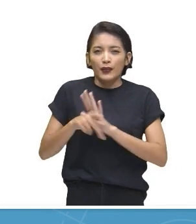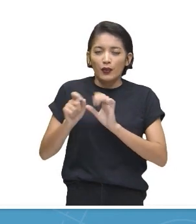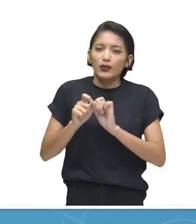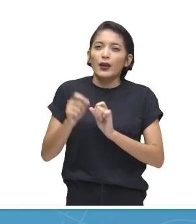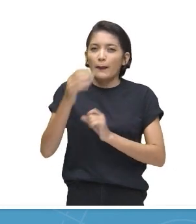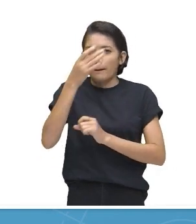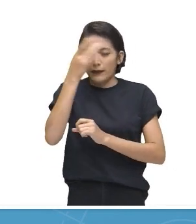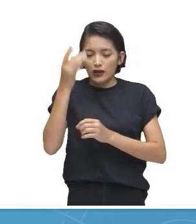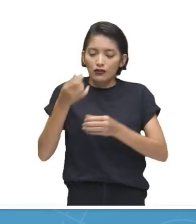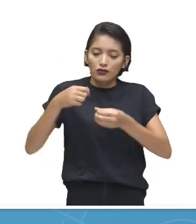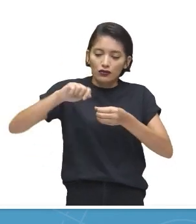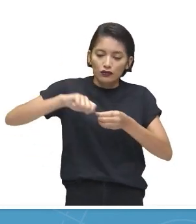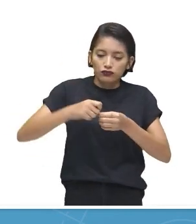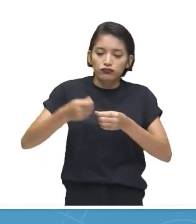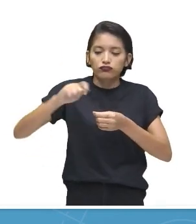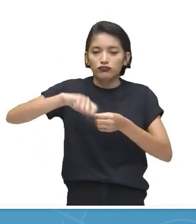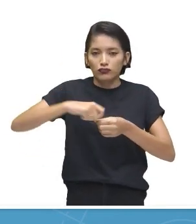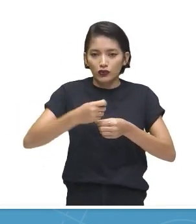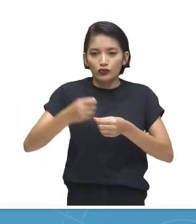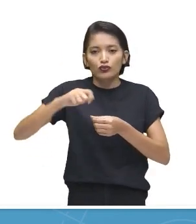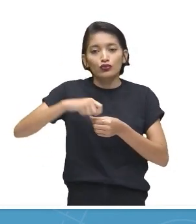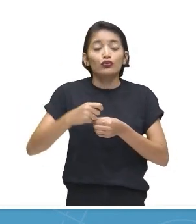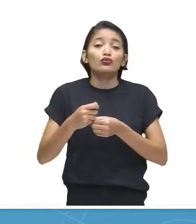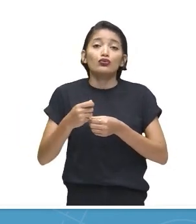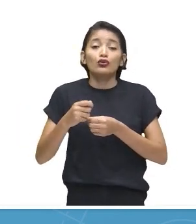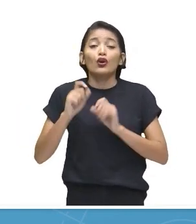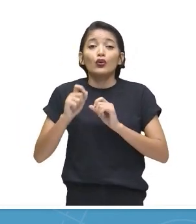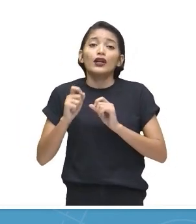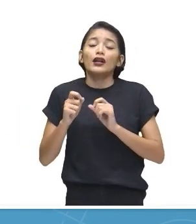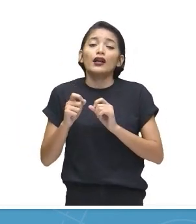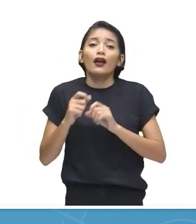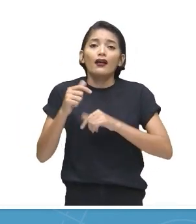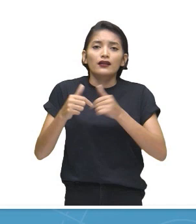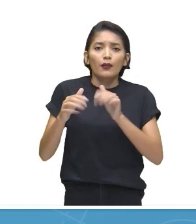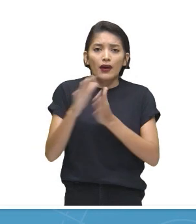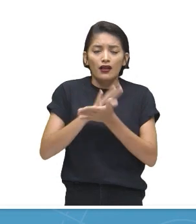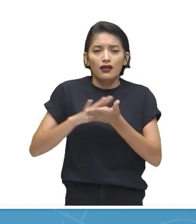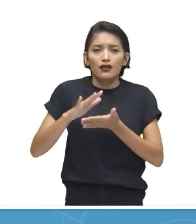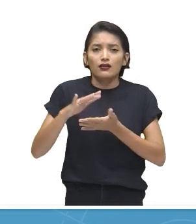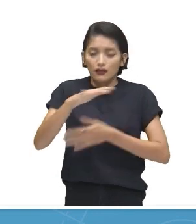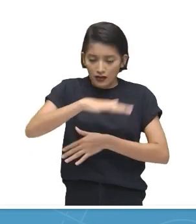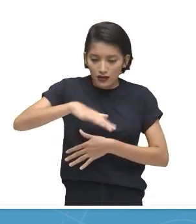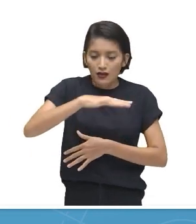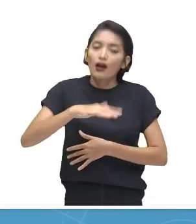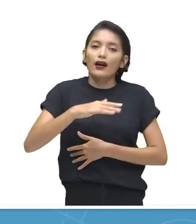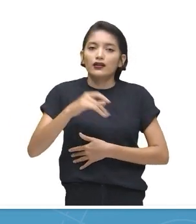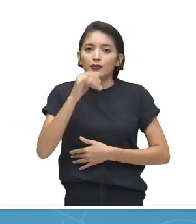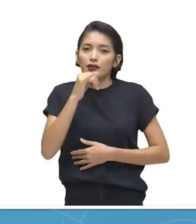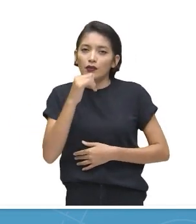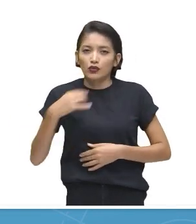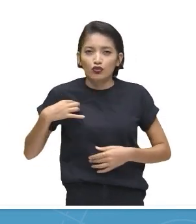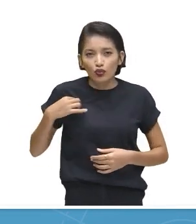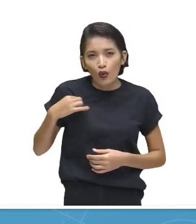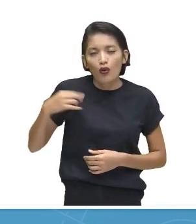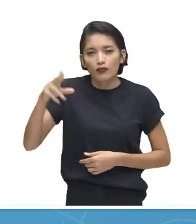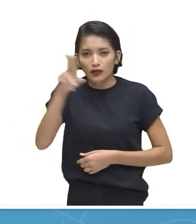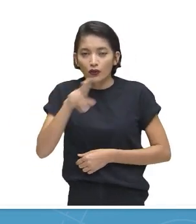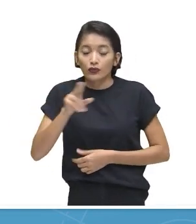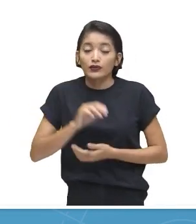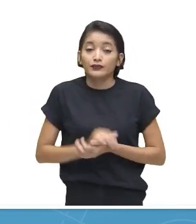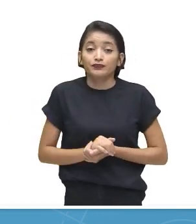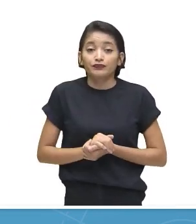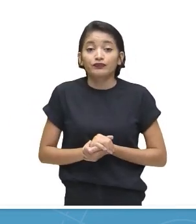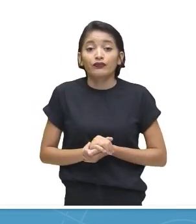ó. Pessoas que trabalham ali tirando medida de tecido, por exemplo, né? Tem muitos usos aí para ela. Nós temos também